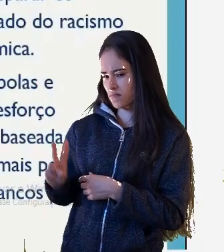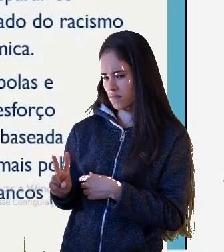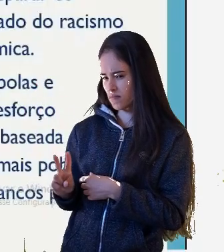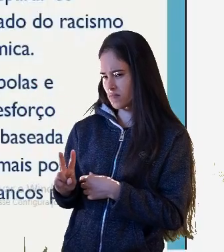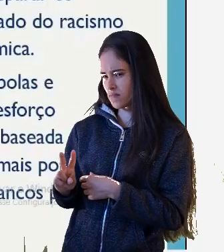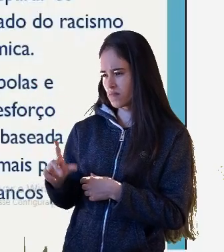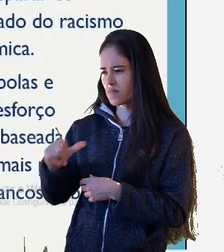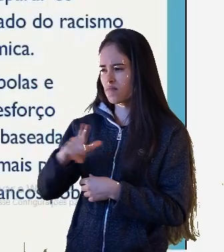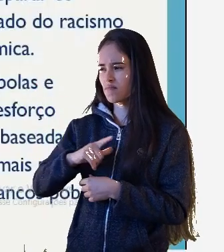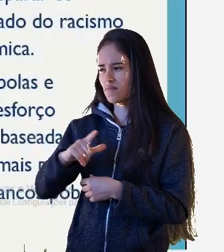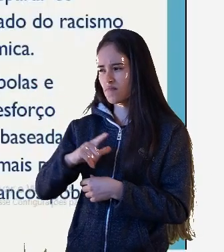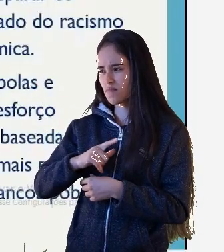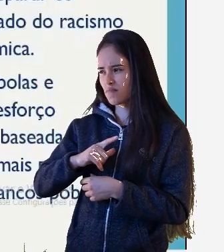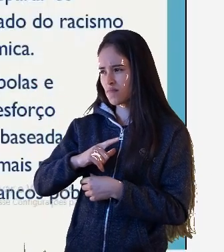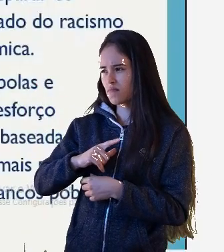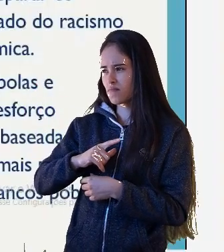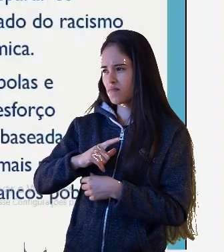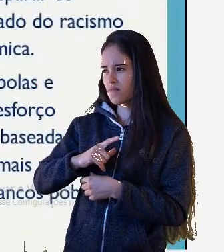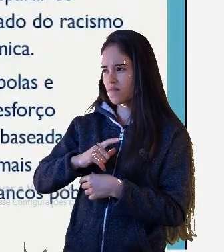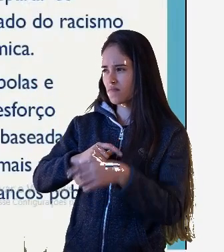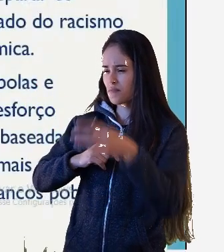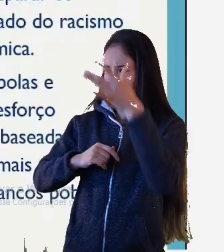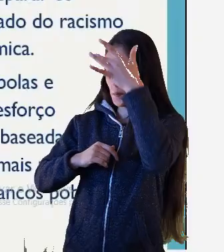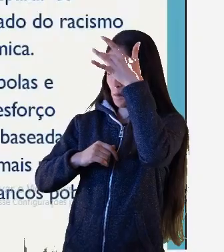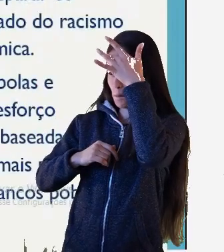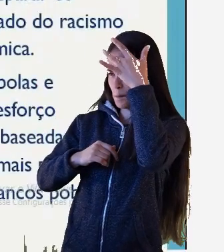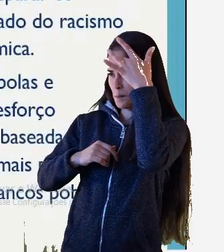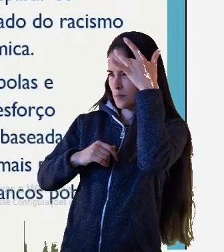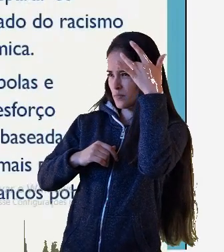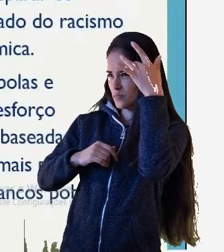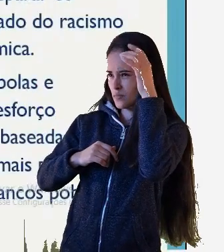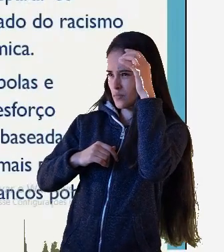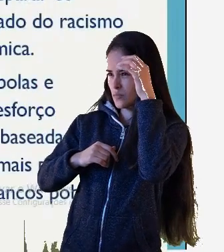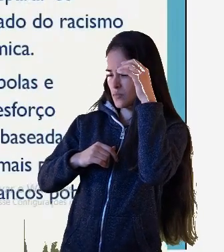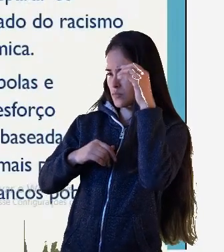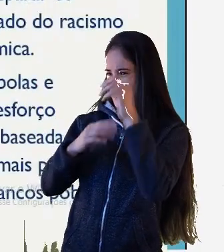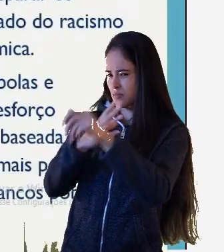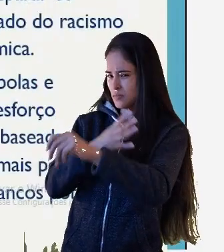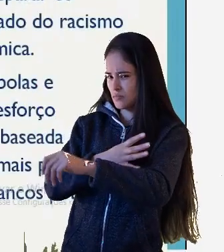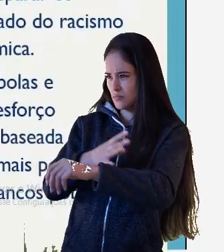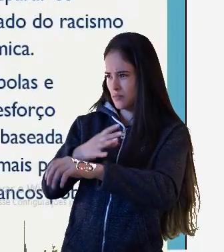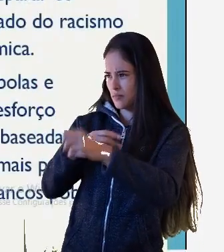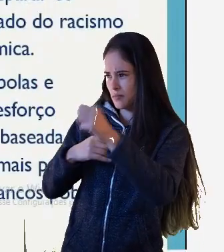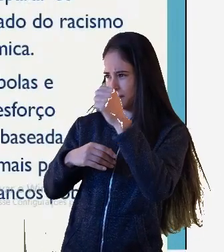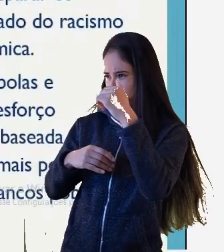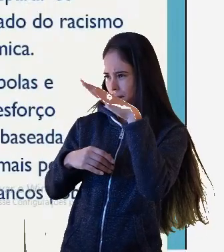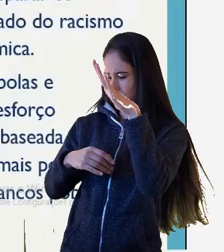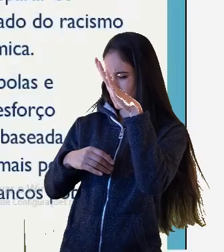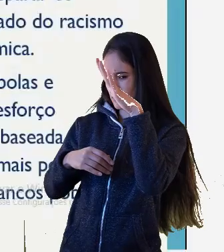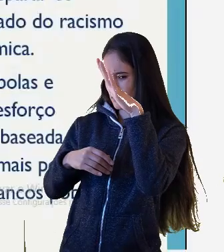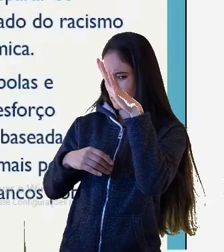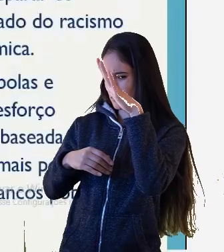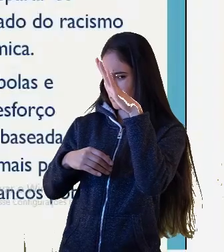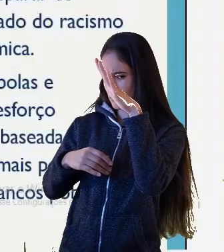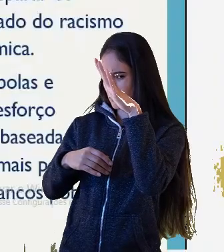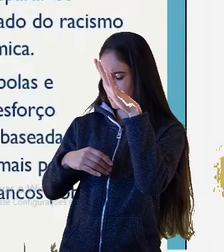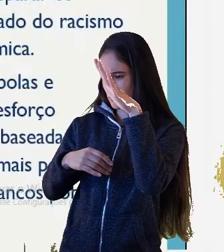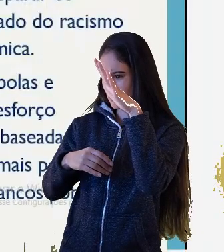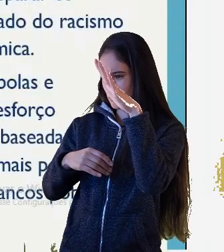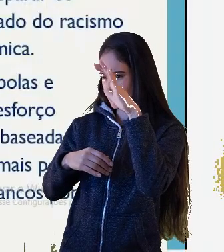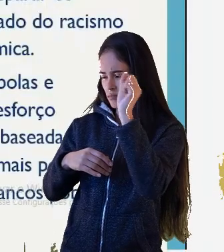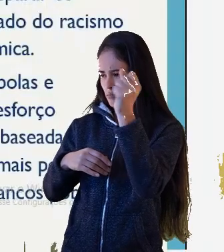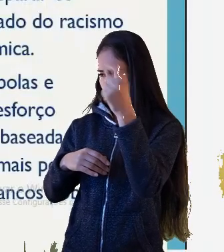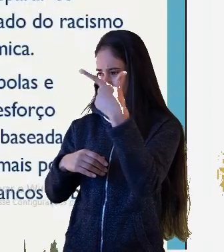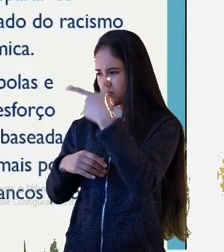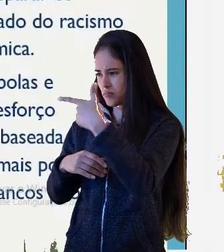por isso que a branquitude tem essa dificuldade mesmo, né? Para nós é muito difícil abrir mão. A partir da decisão do STF em 2012, Então, a